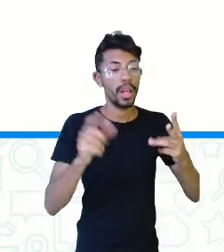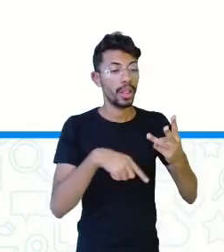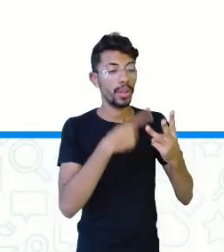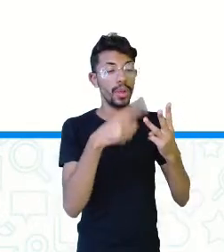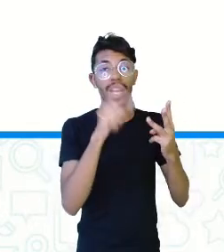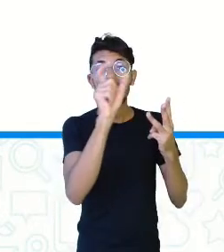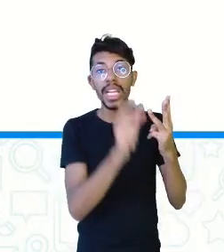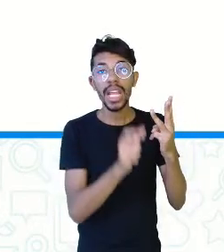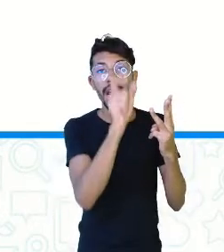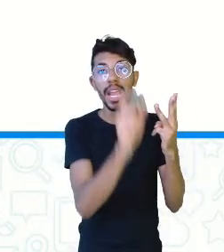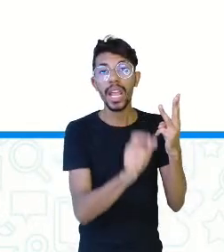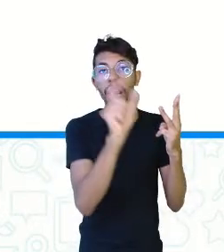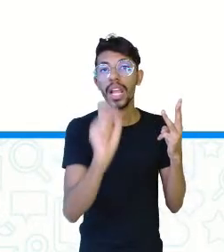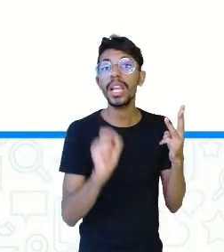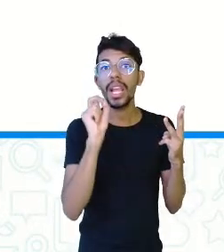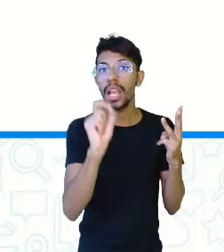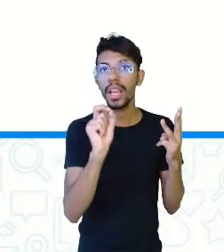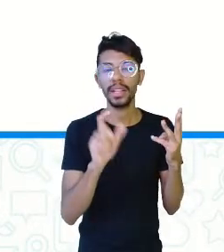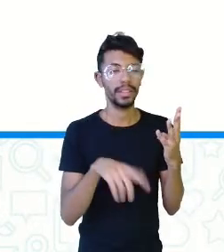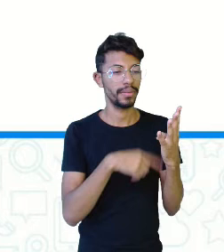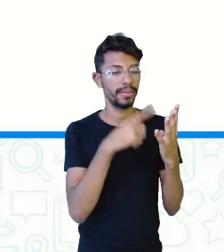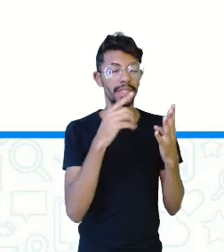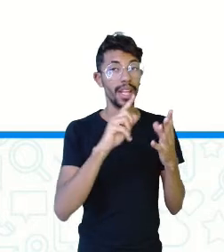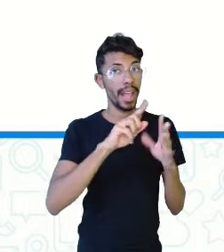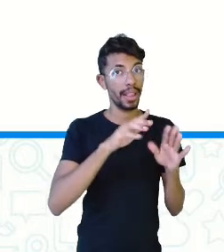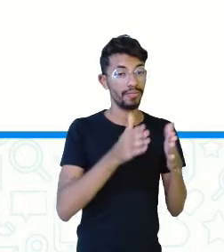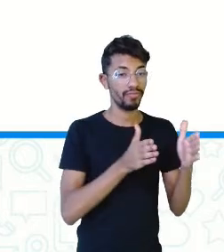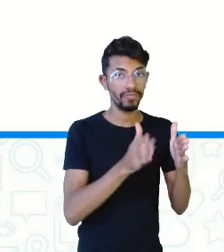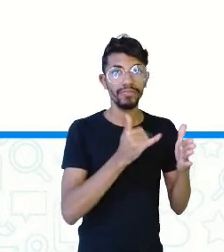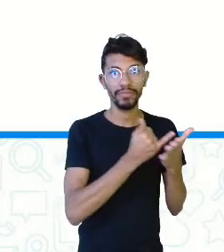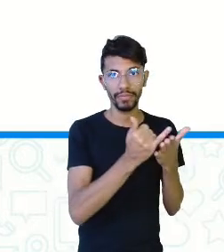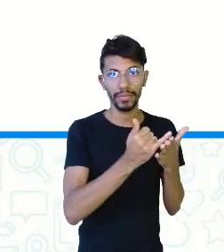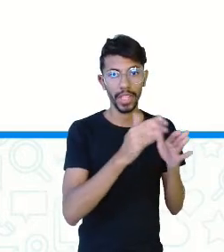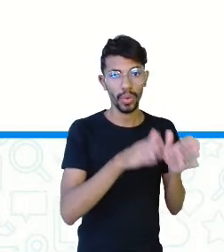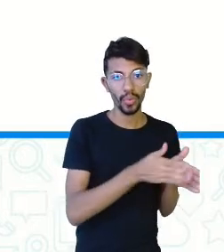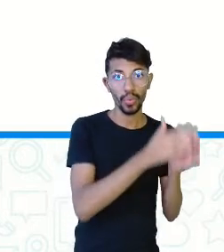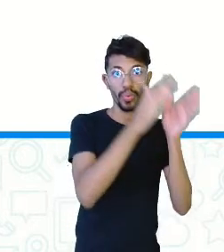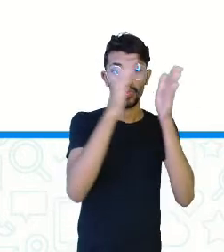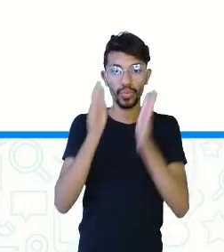personagens envolvidas. Após a introdução, nós teremos o